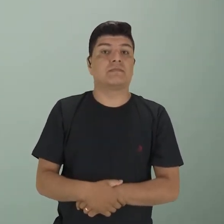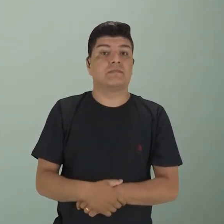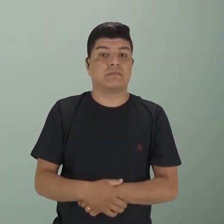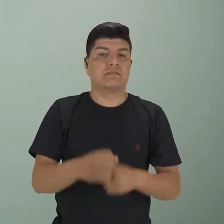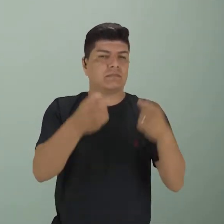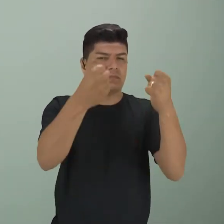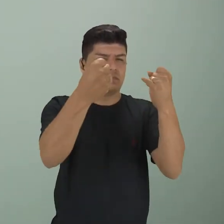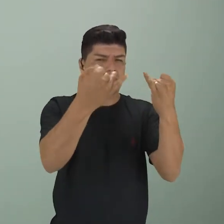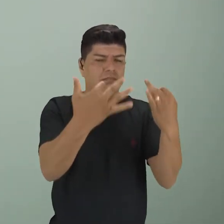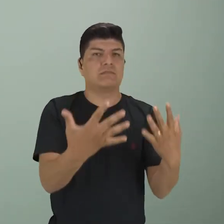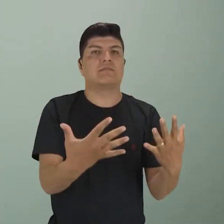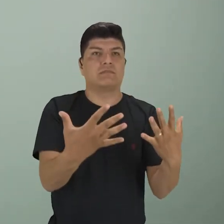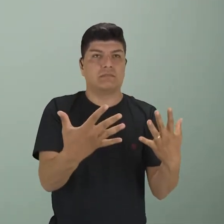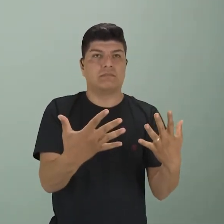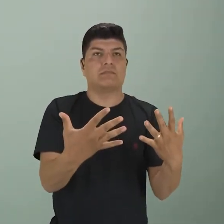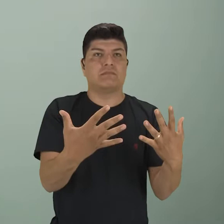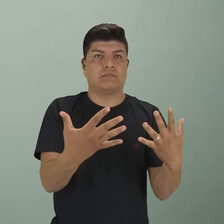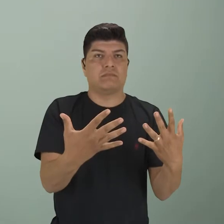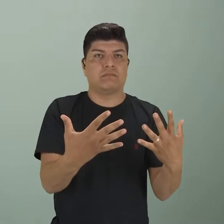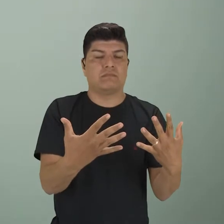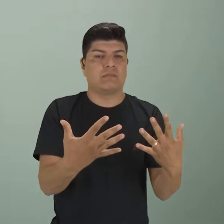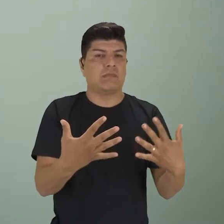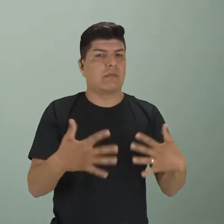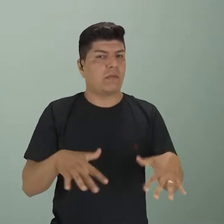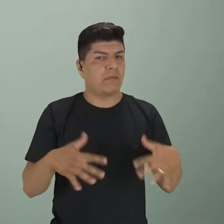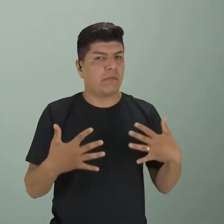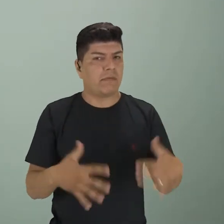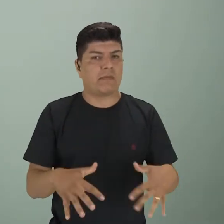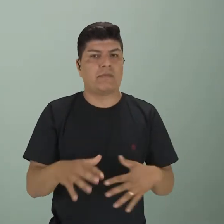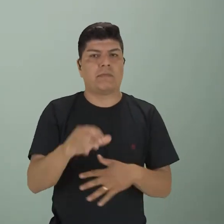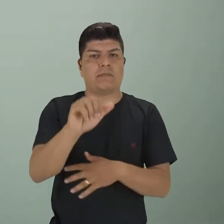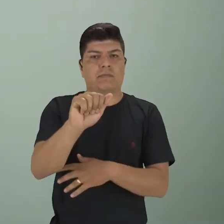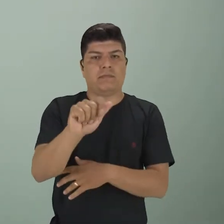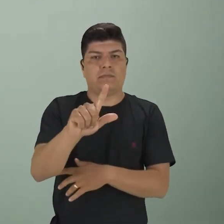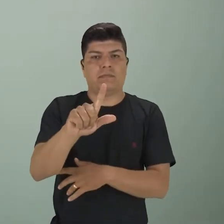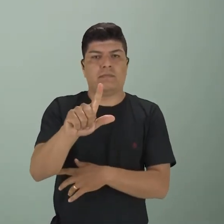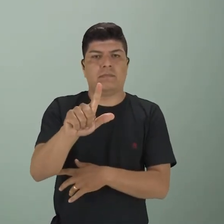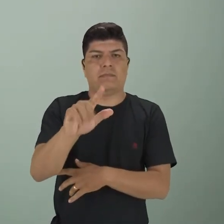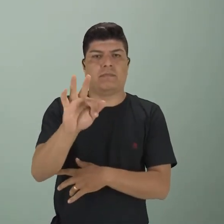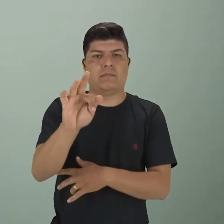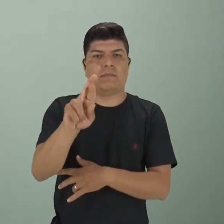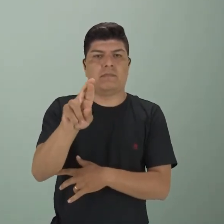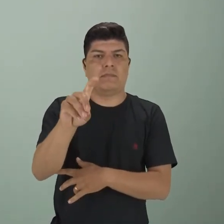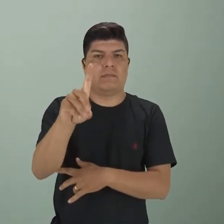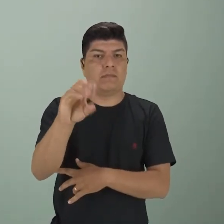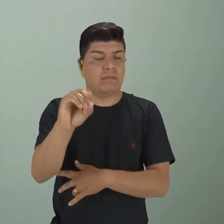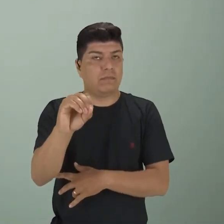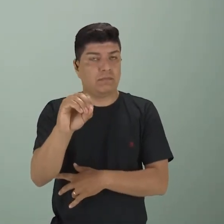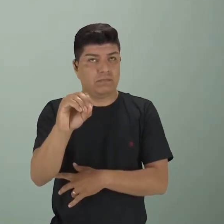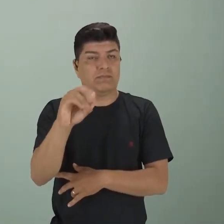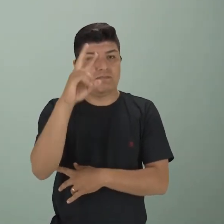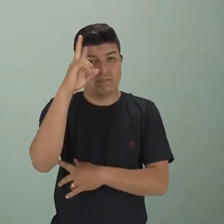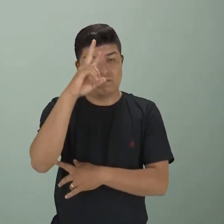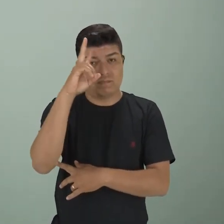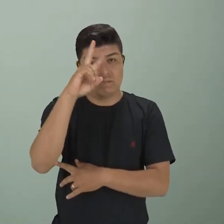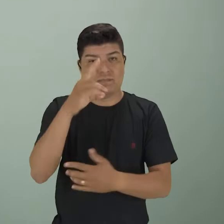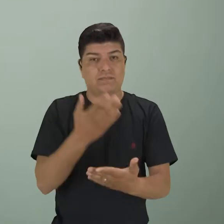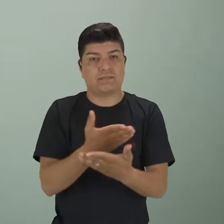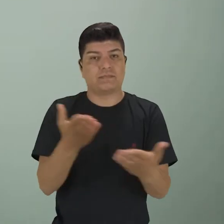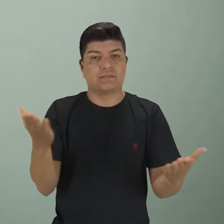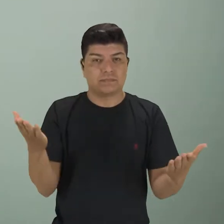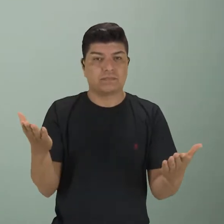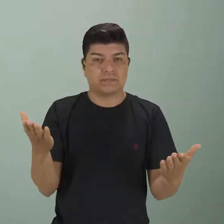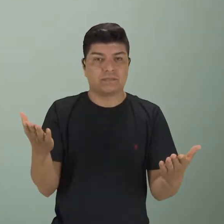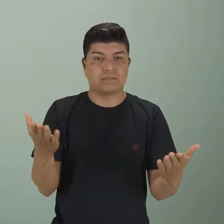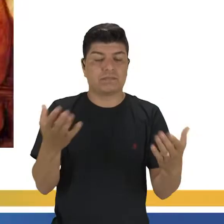citação máxima de Encantamento do Alfredo Bose, eu quero só apenas lembrar vocês